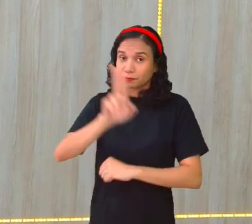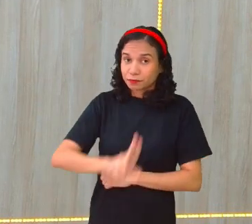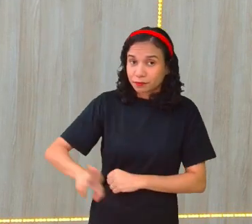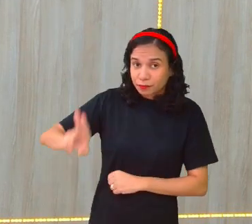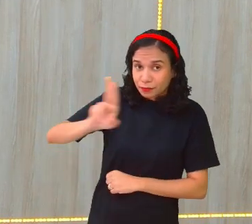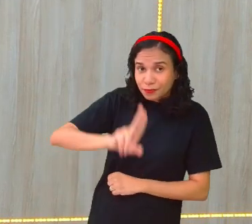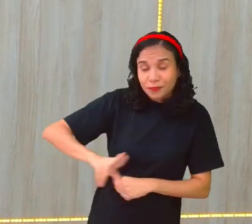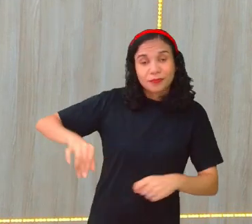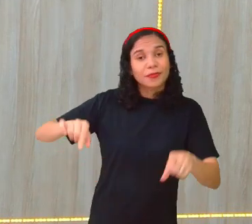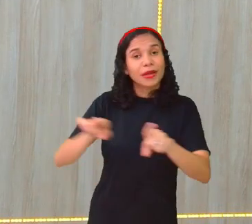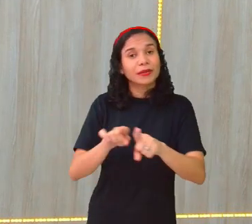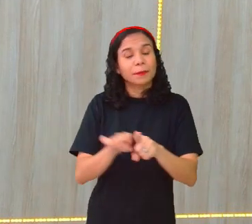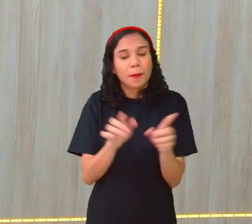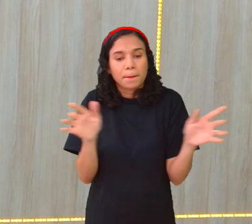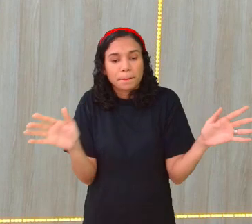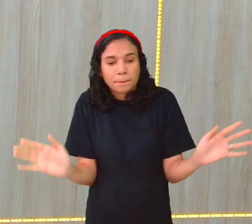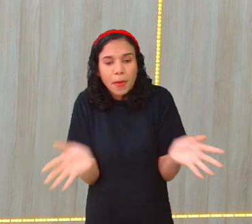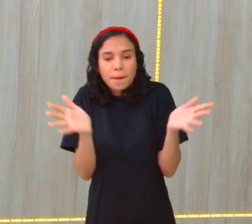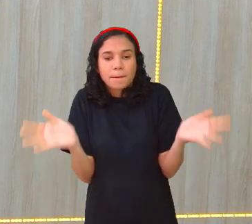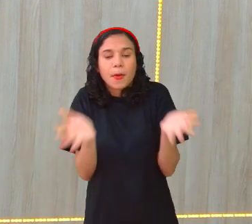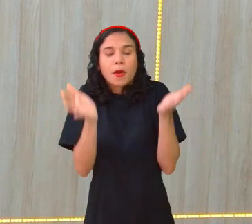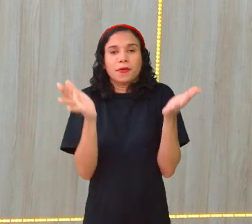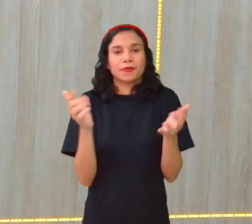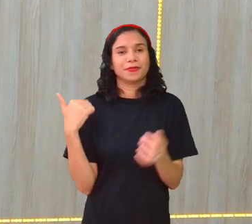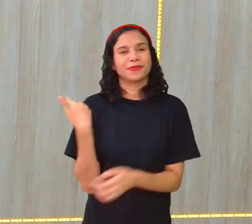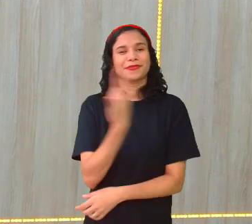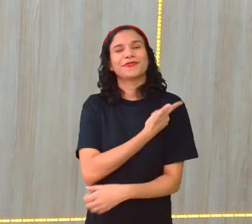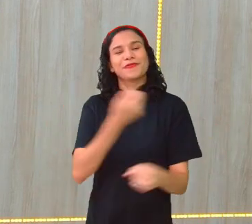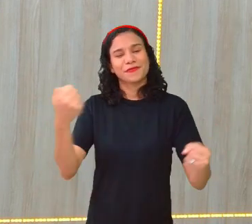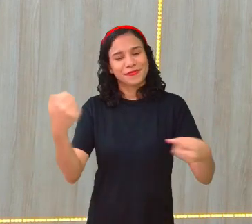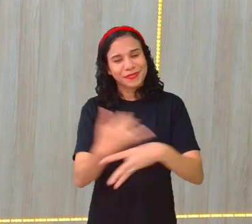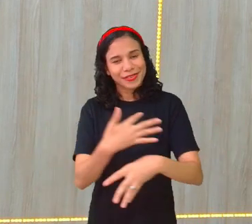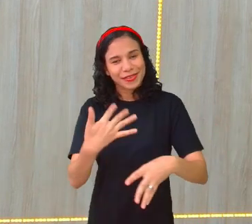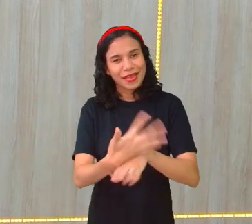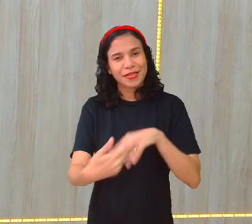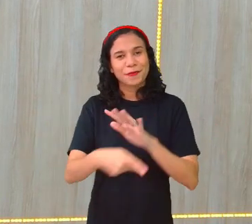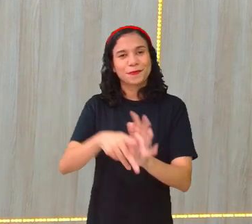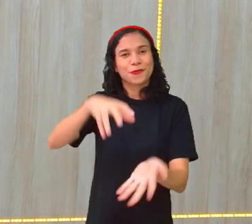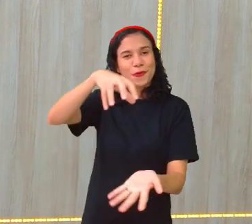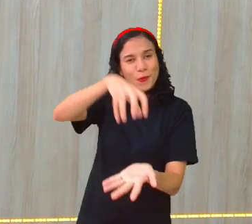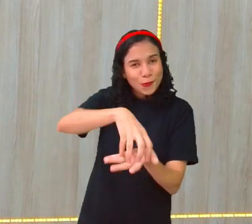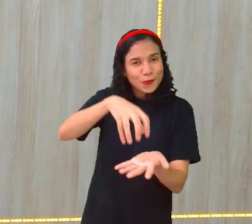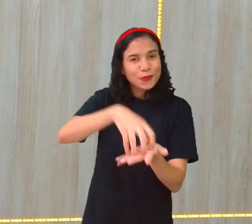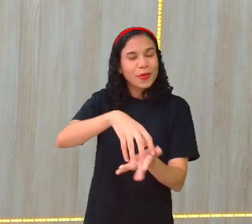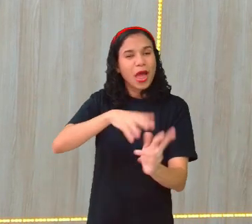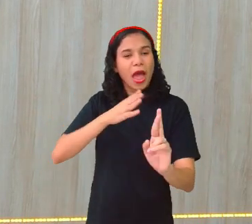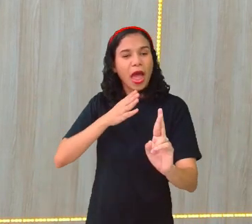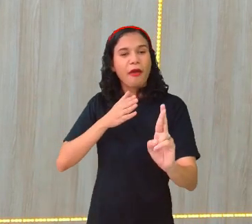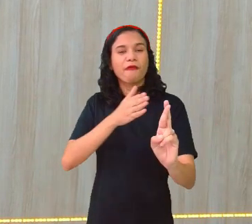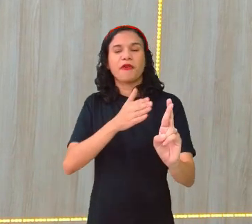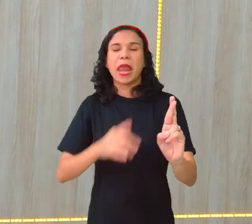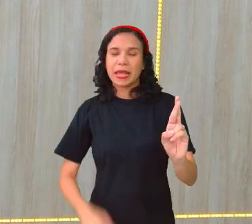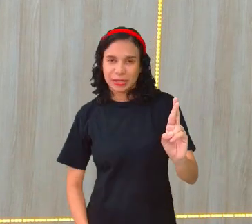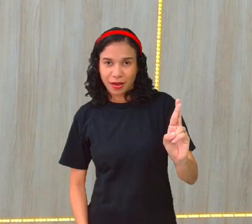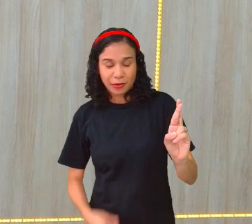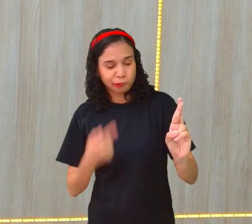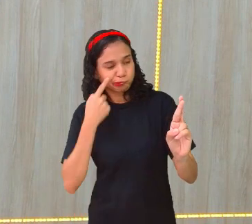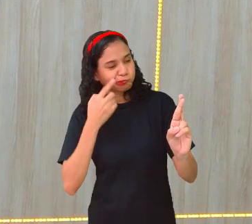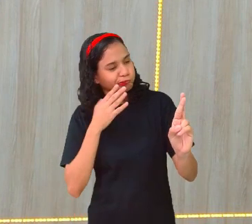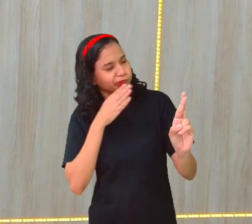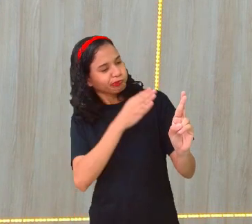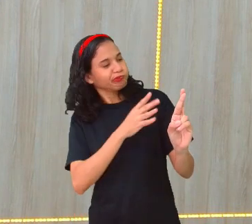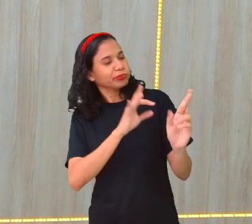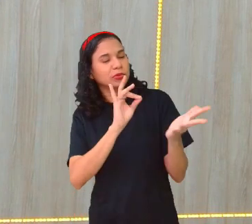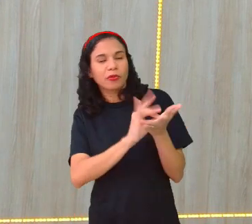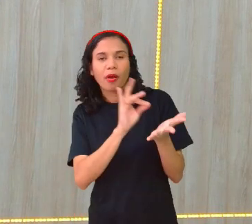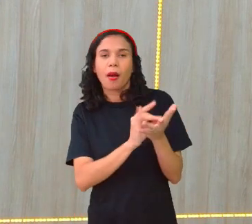gente pode contribuir para a nossa cidade, ser um centro urbano de referência, né? Um centro urbano que